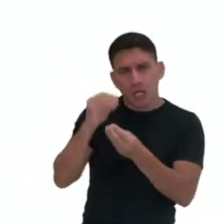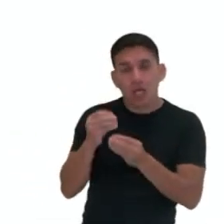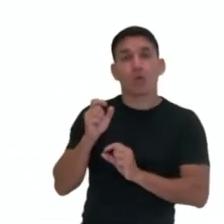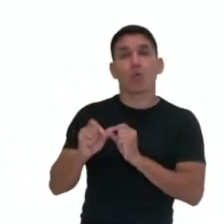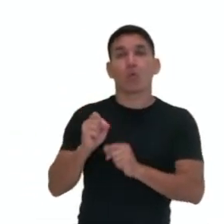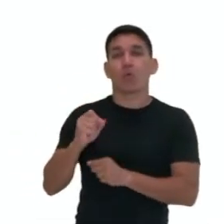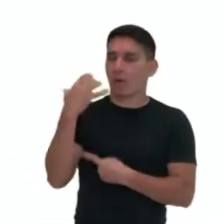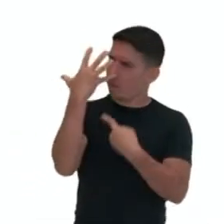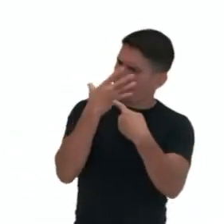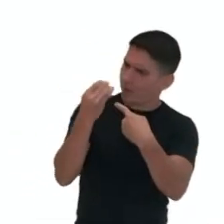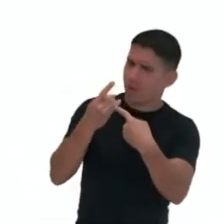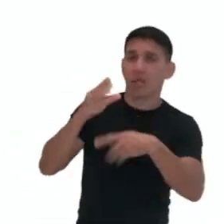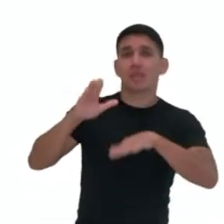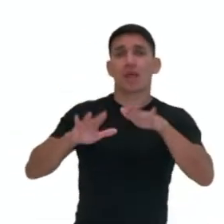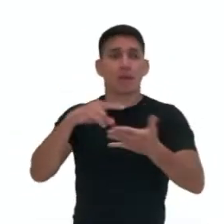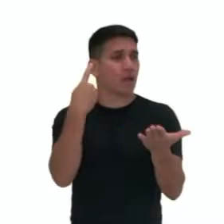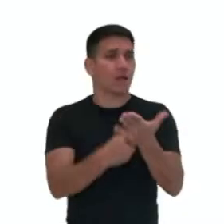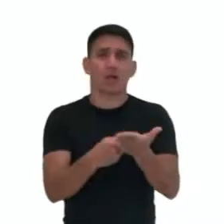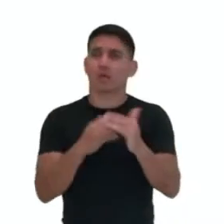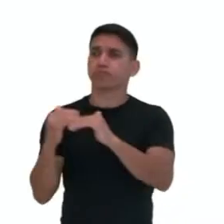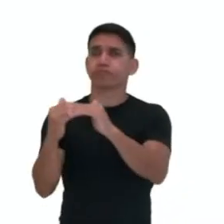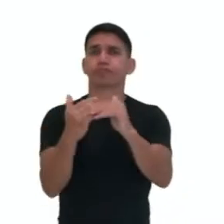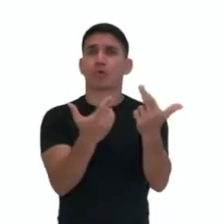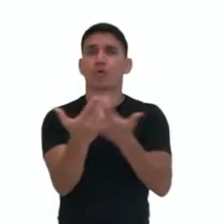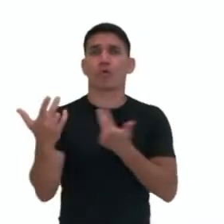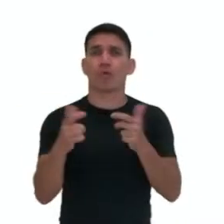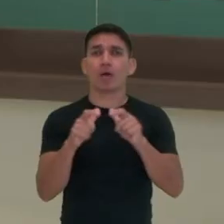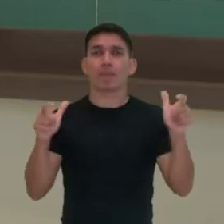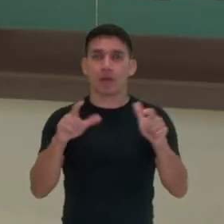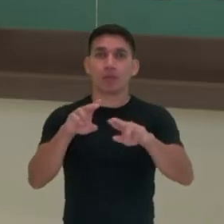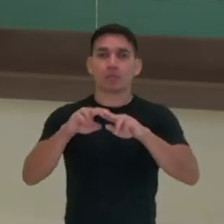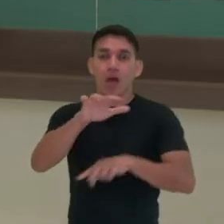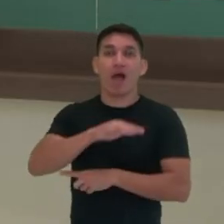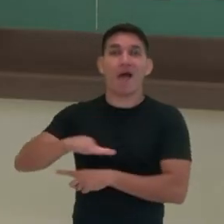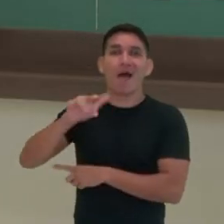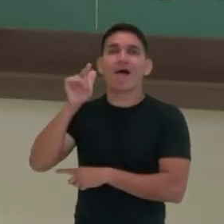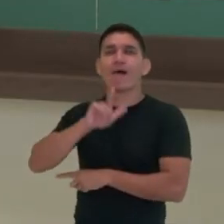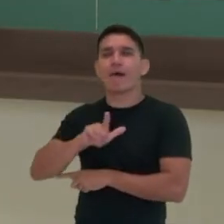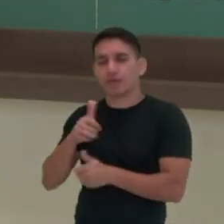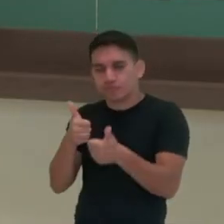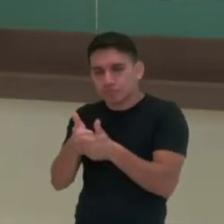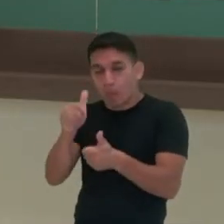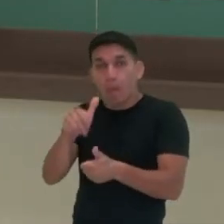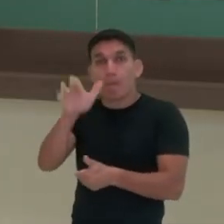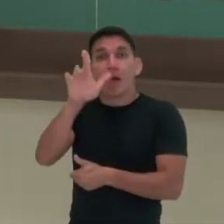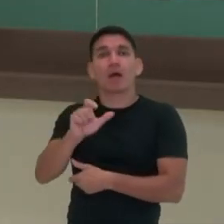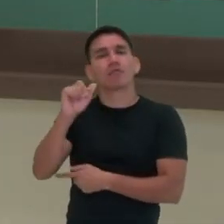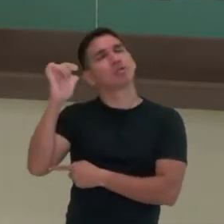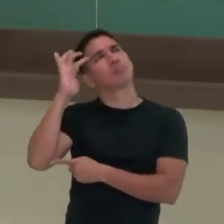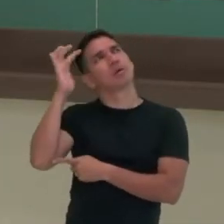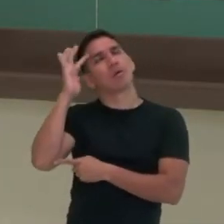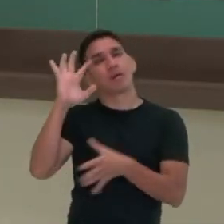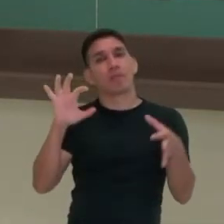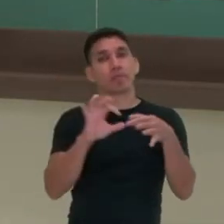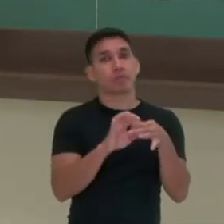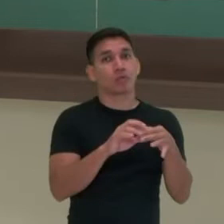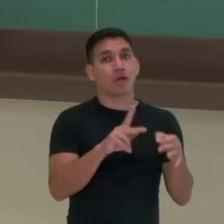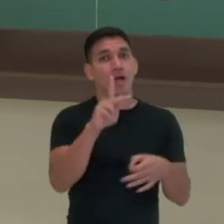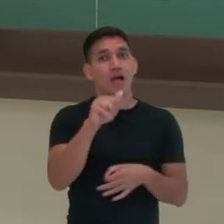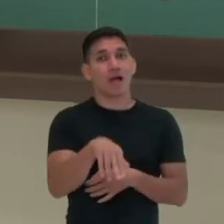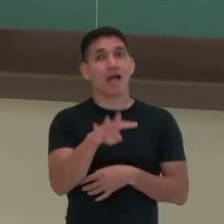um acordo comum. E nessa área ele vai se aproximar muito do pensamento